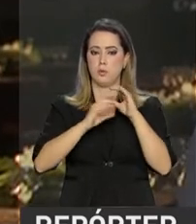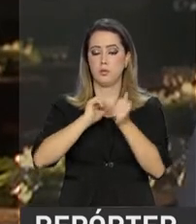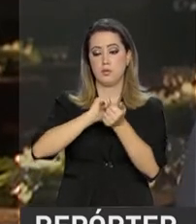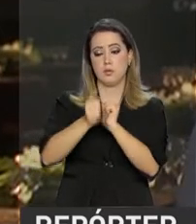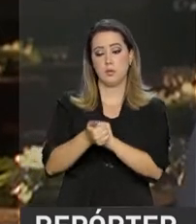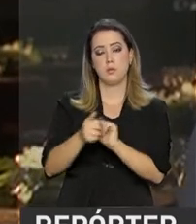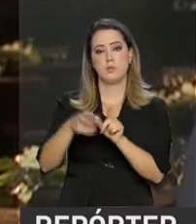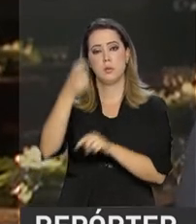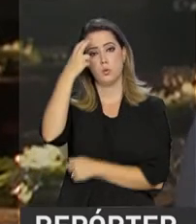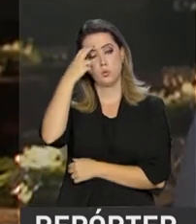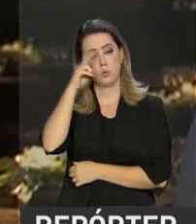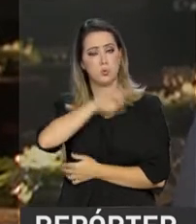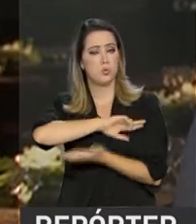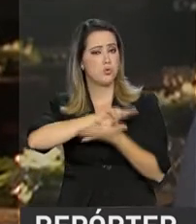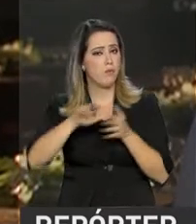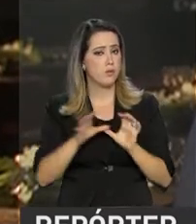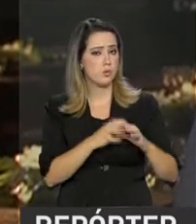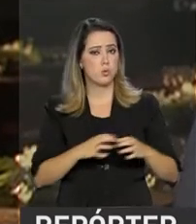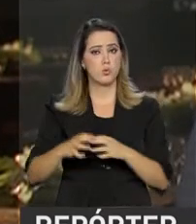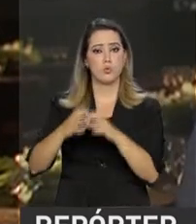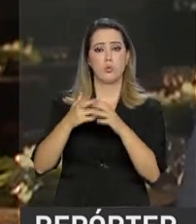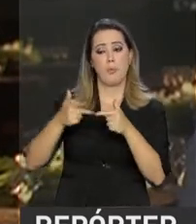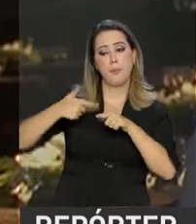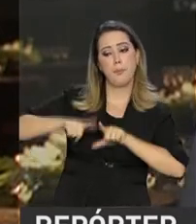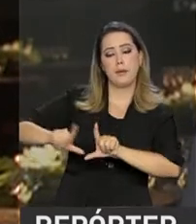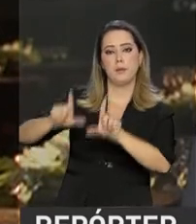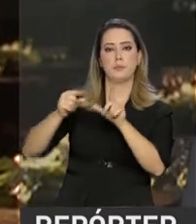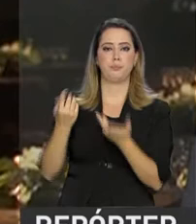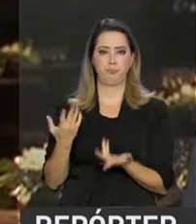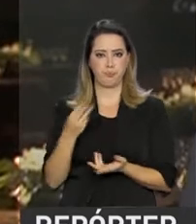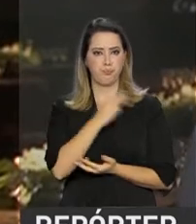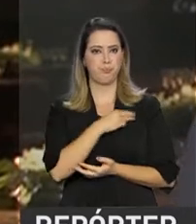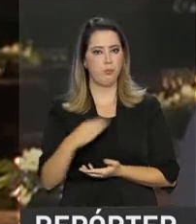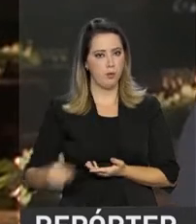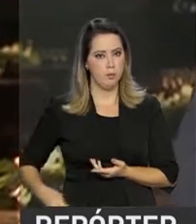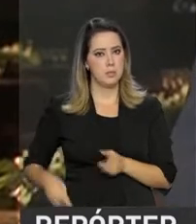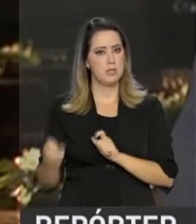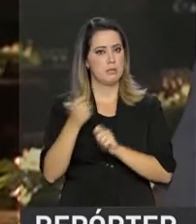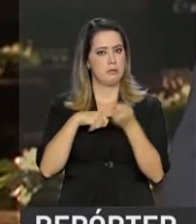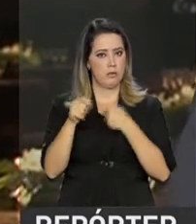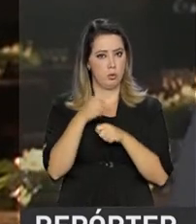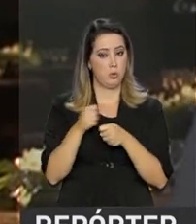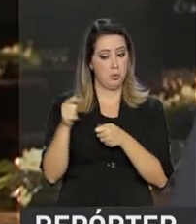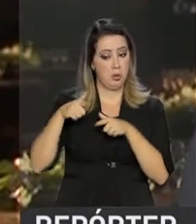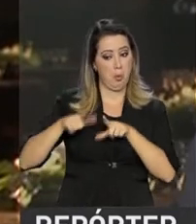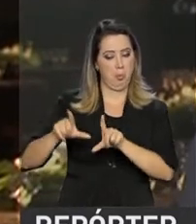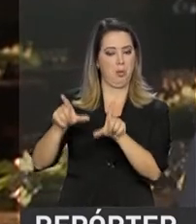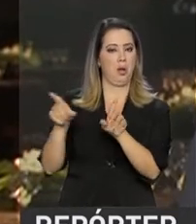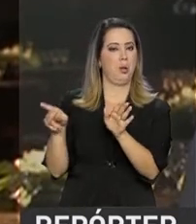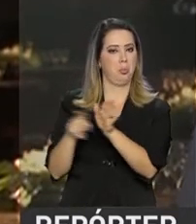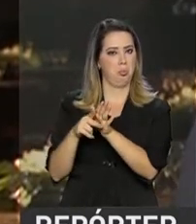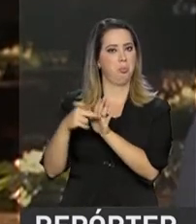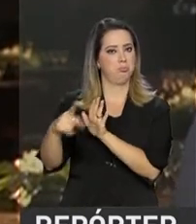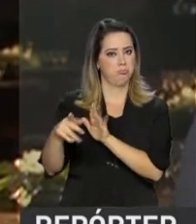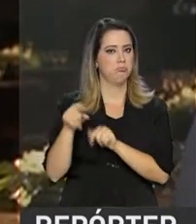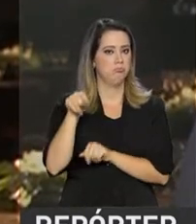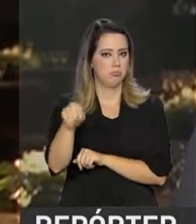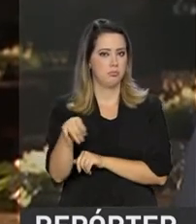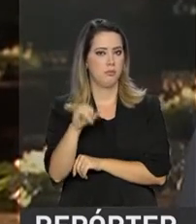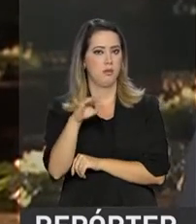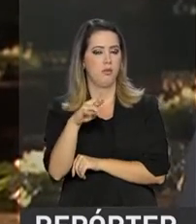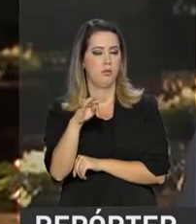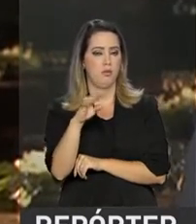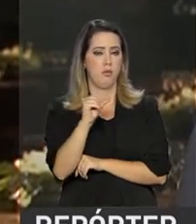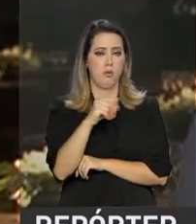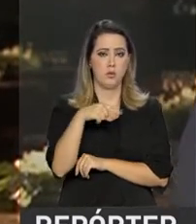e cultura. O ministro da Fazenda, Henrique Meirelles, será homenageado na categoria Economia. A revista Isto É publicou